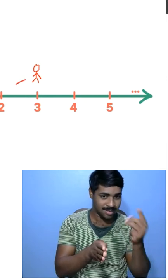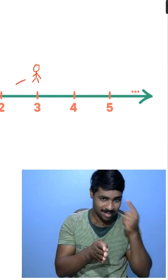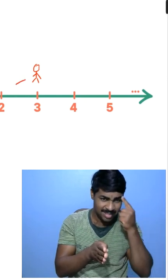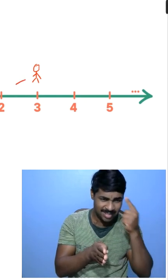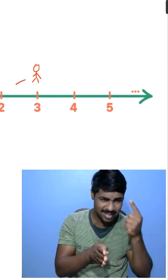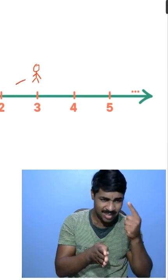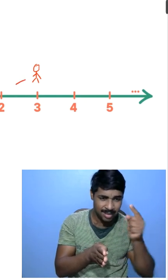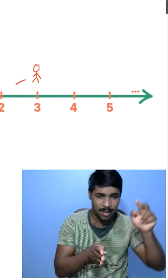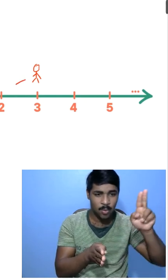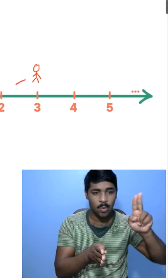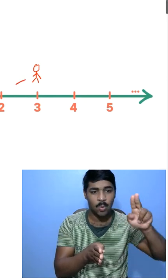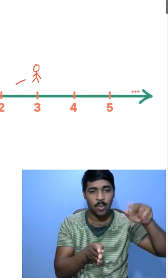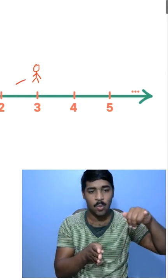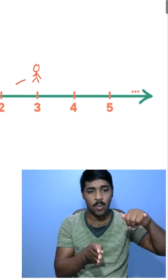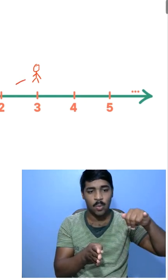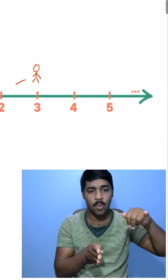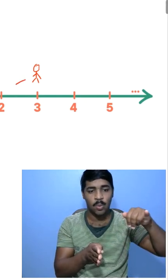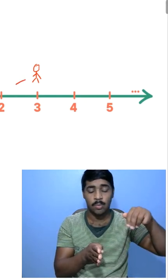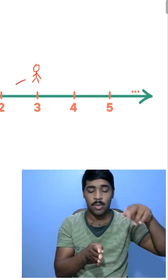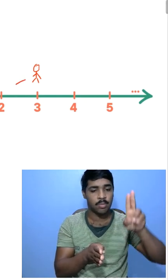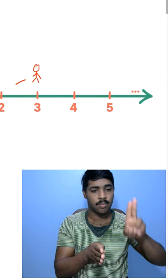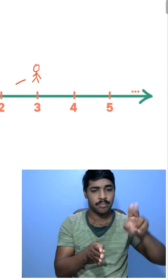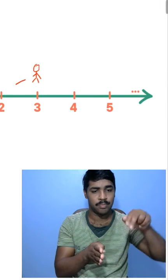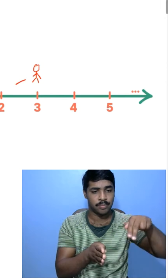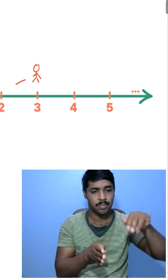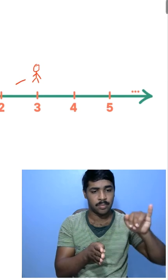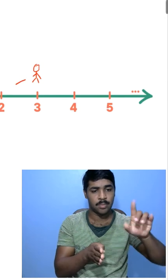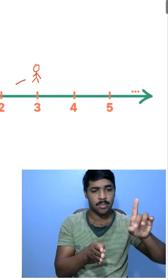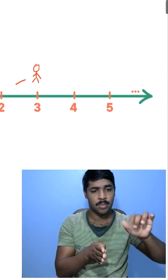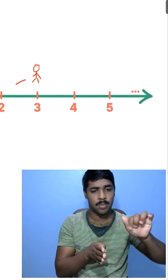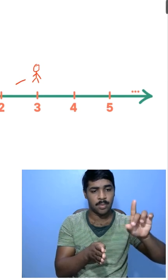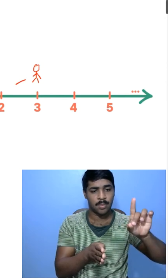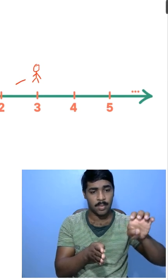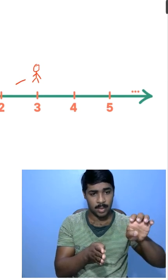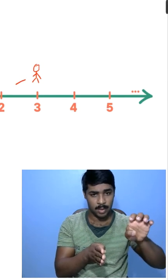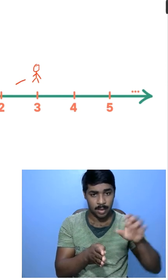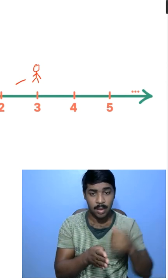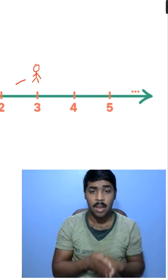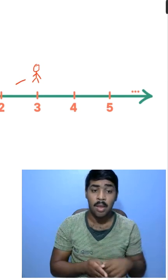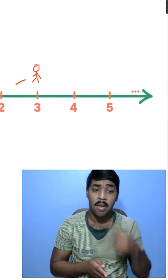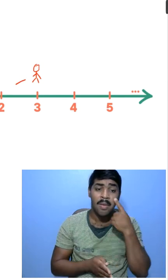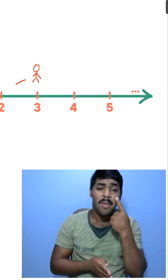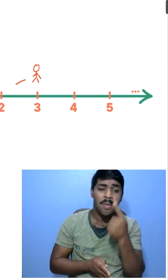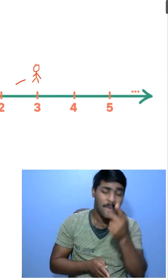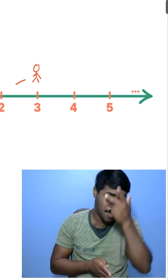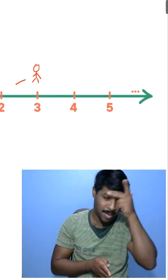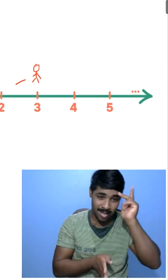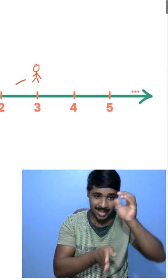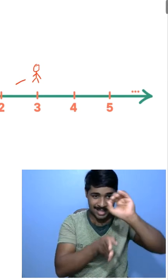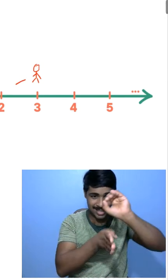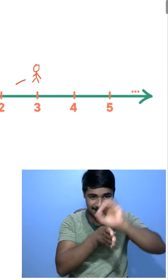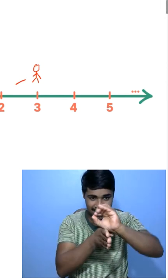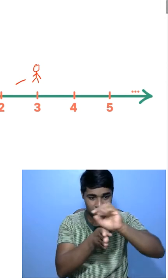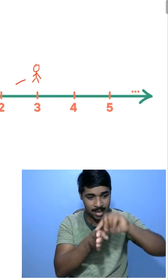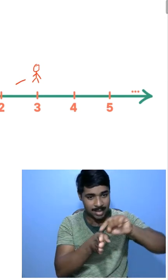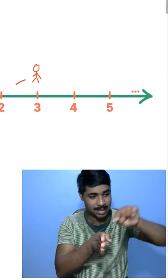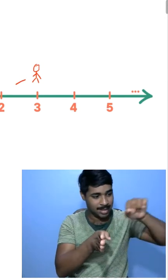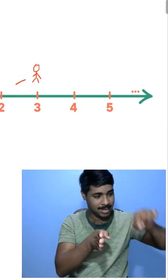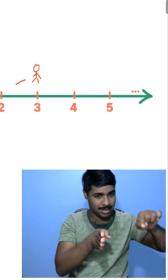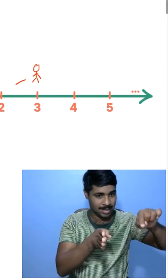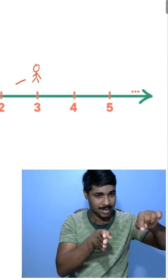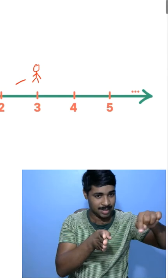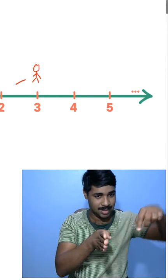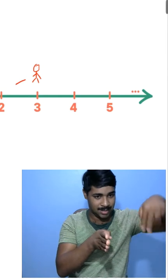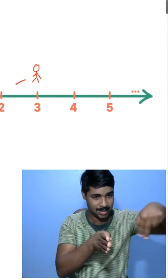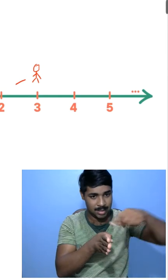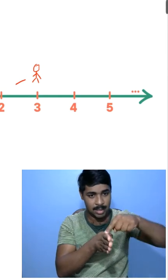percebe que as duas pessoas elas estão, embora elas estejam em posições diferentes, elas estão na mesma distância uma da